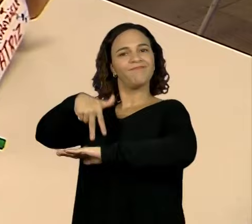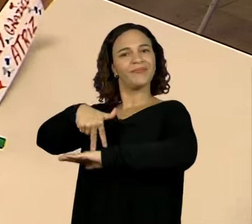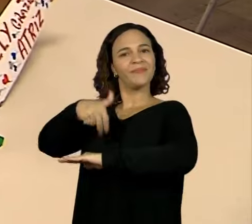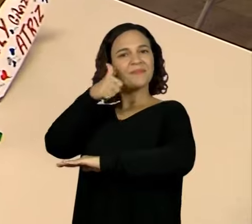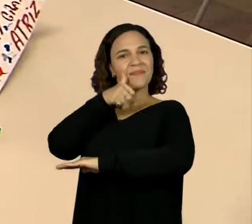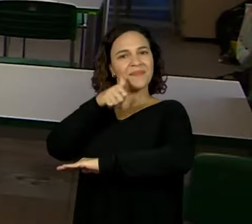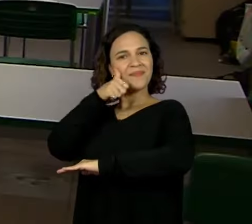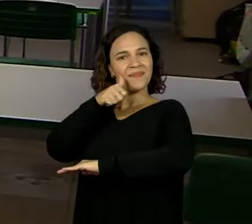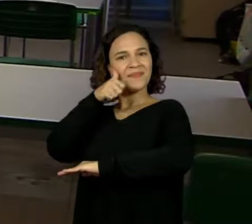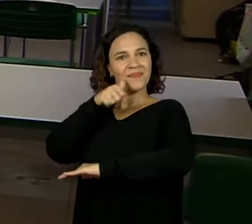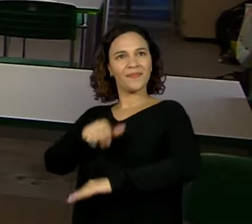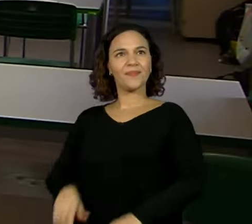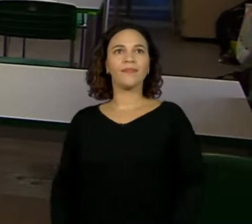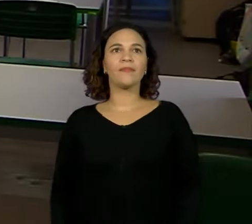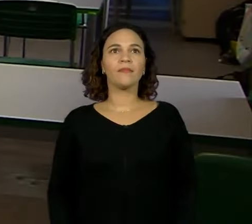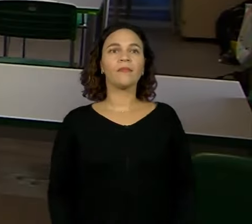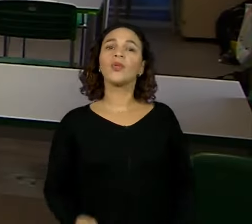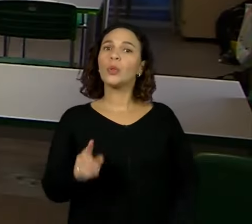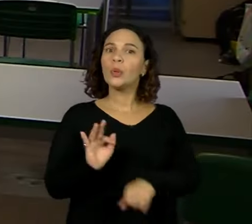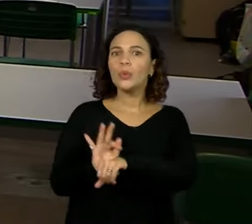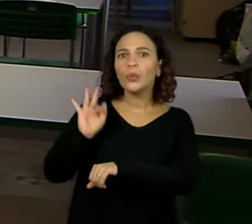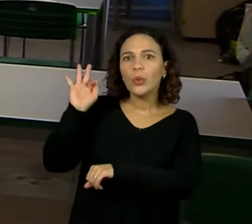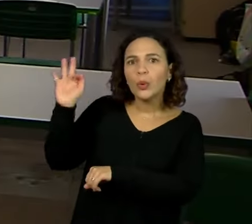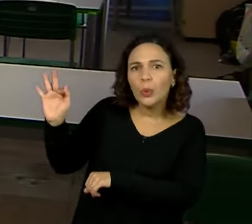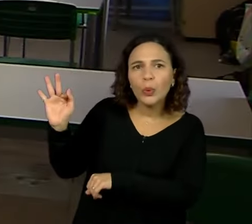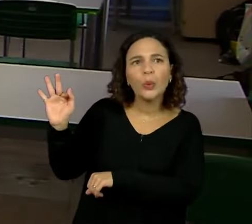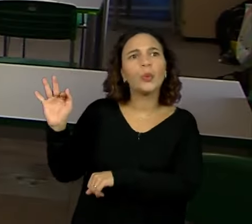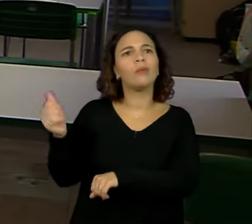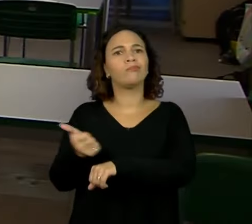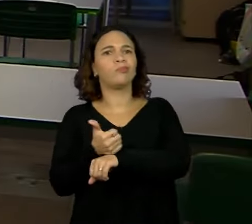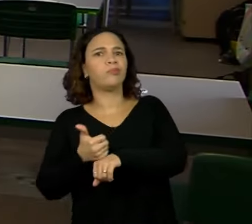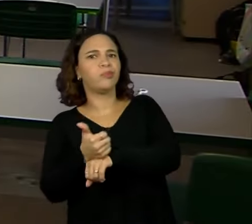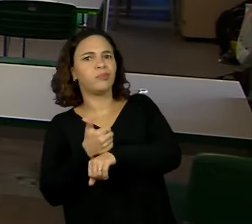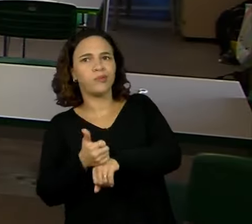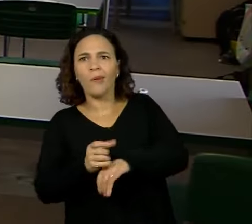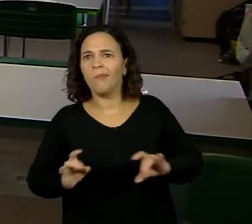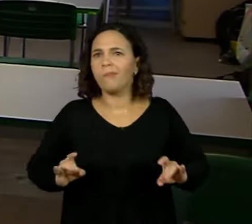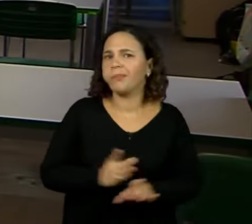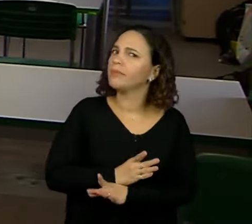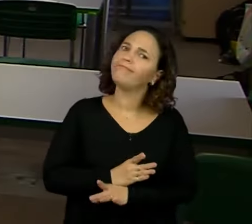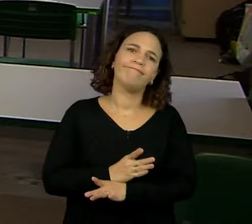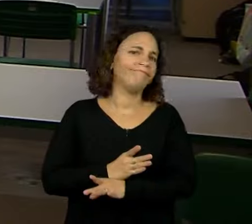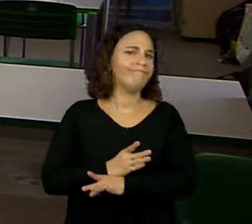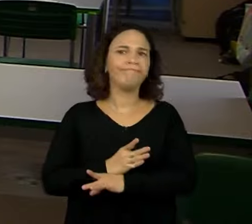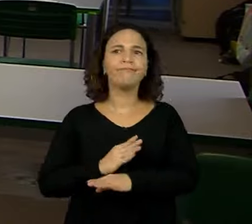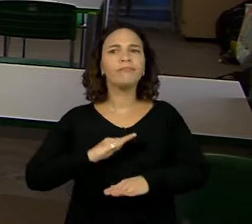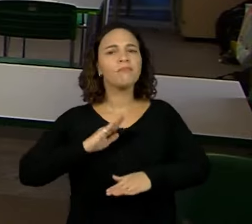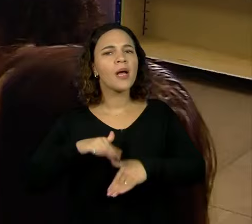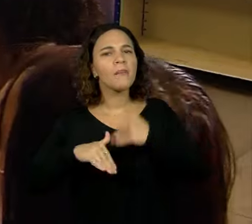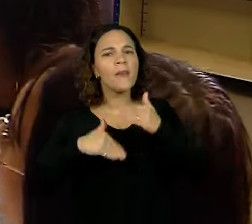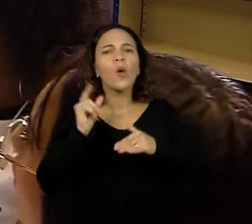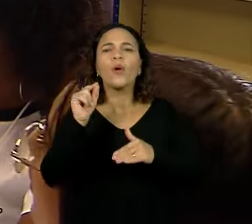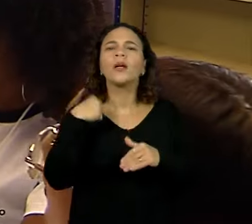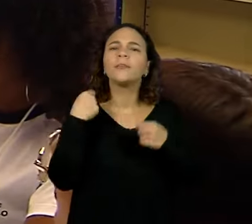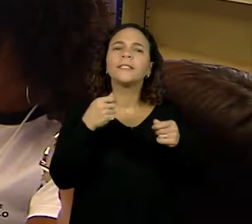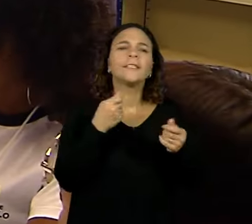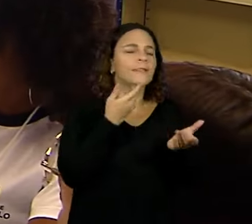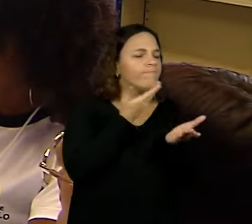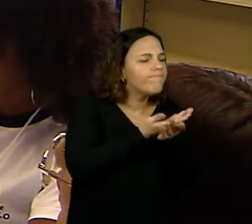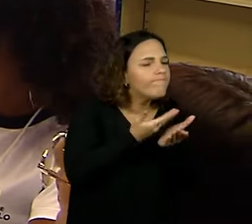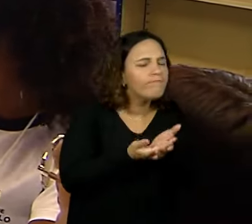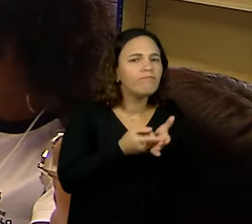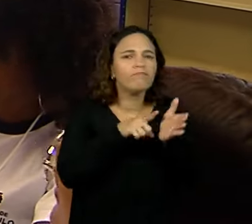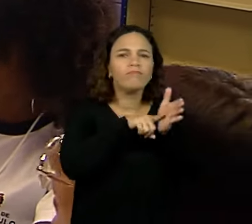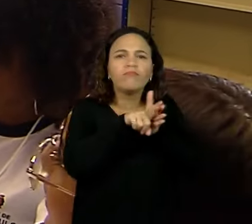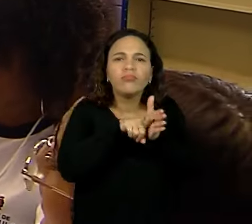feminino. O futuro profissional vai se construindo, não cai do céu. Eu vou pensar quais são os estudos, quantos anos,